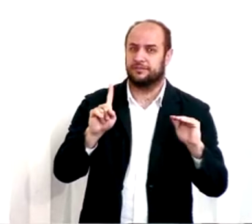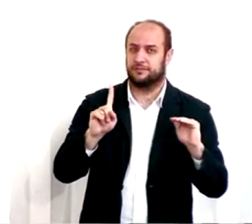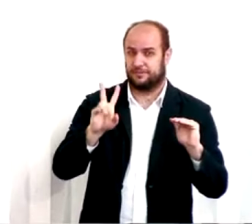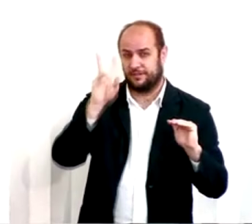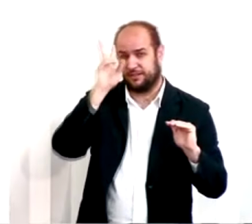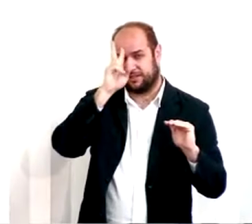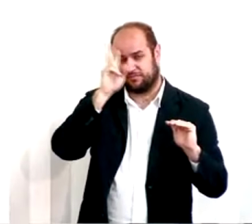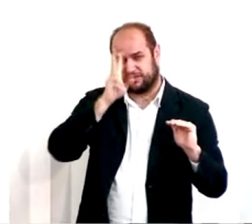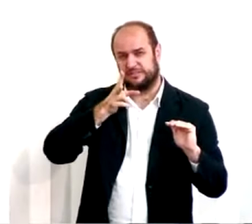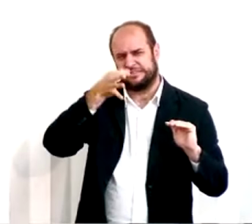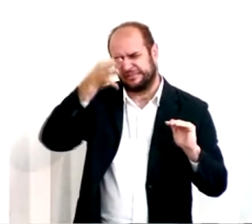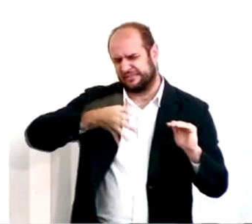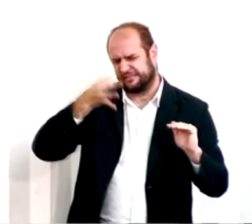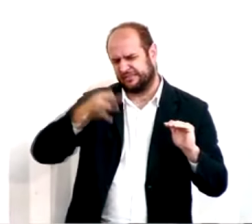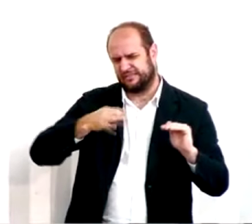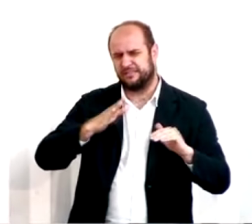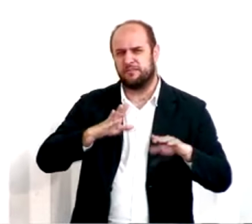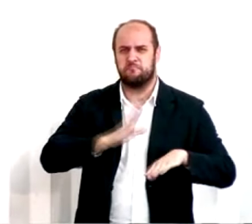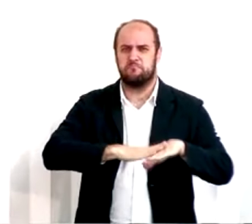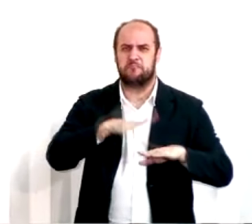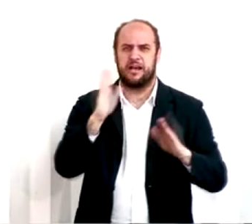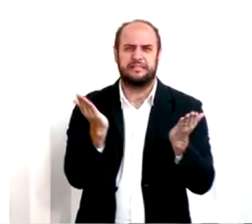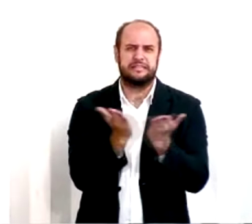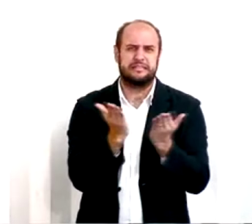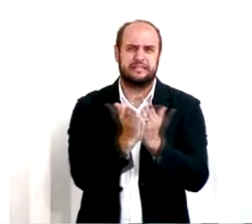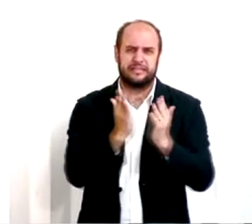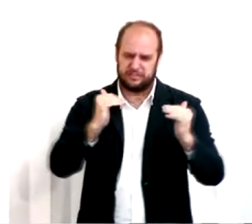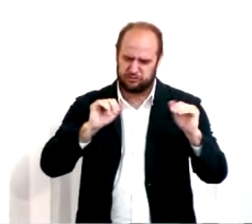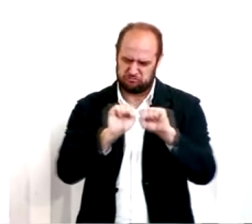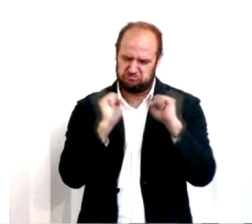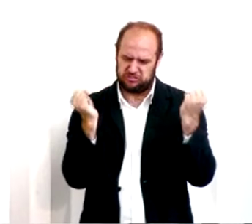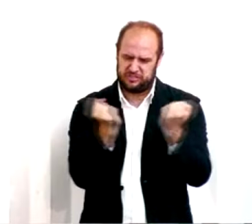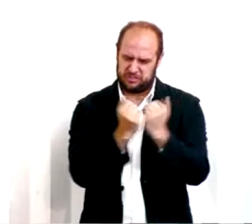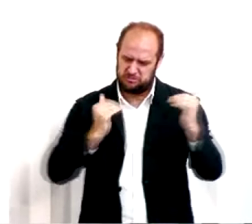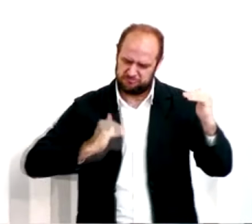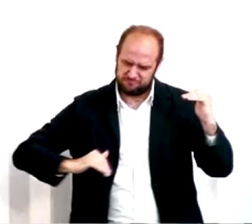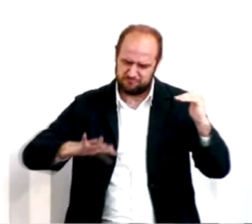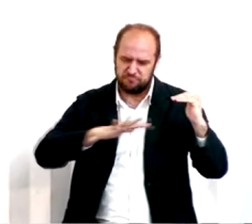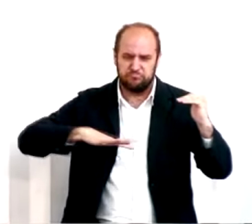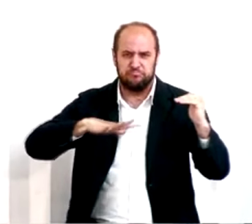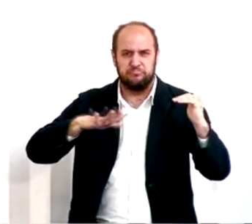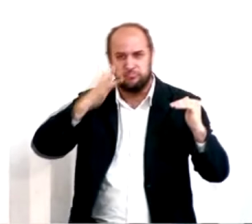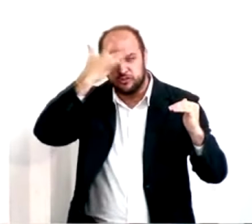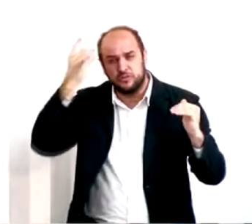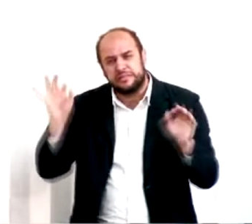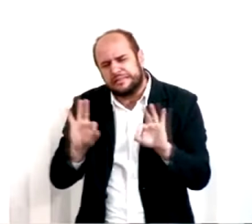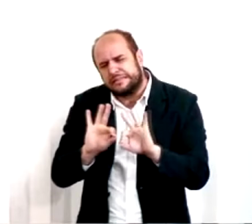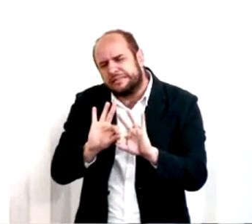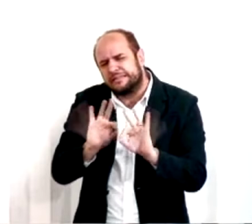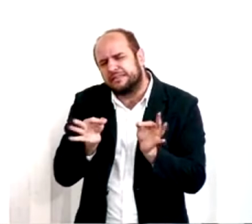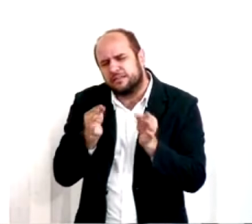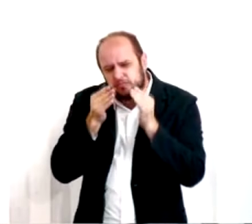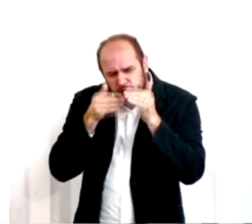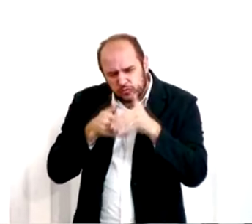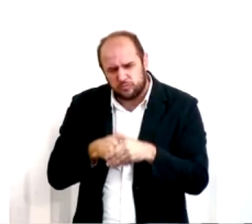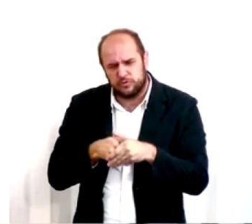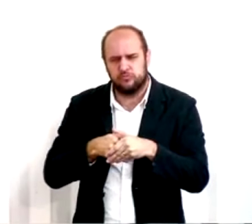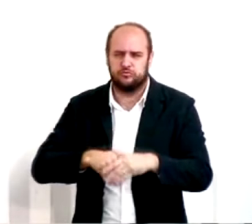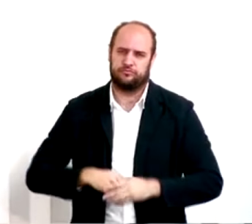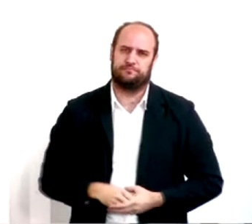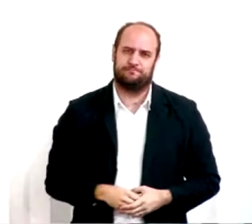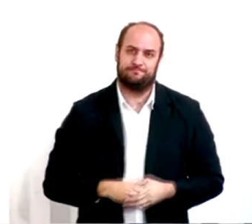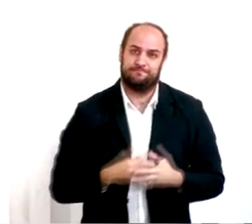certo que a grande massa de cristãos está composta por gente simples e humilde o